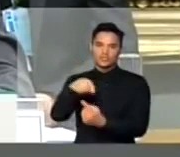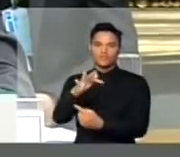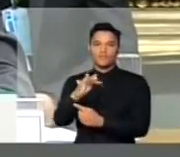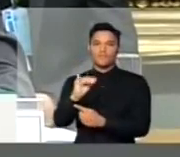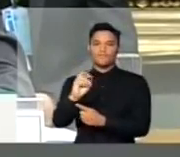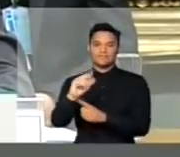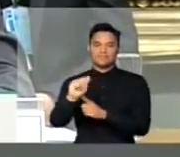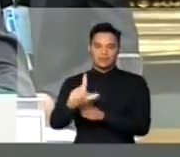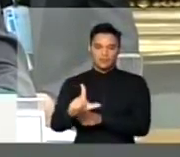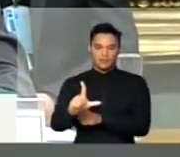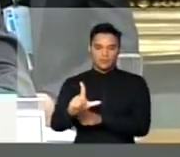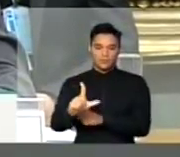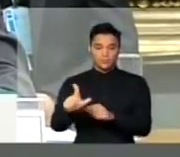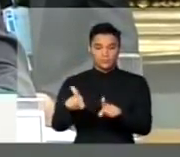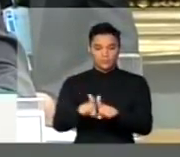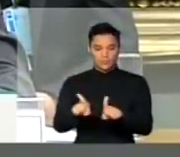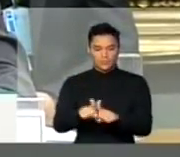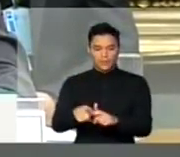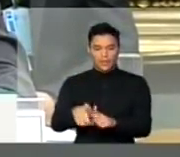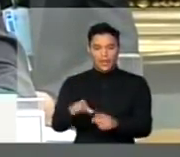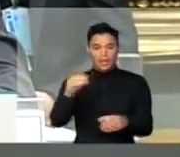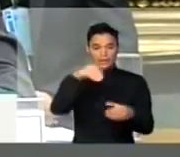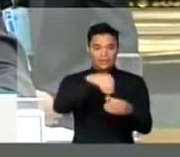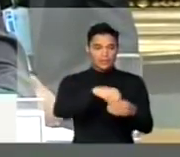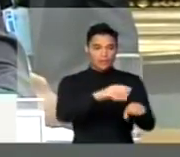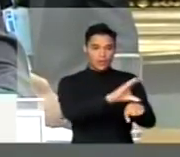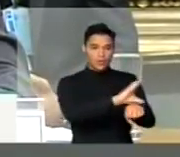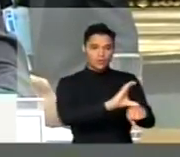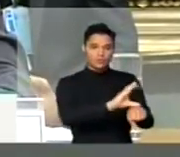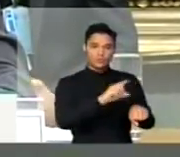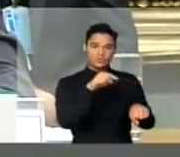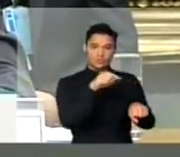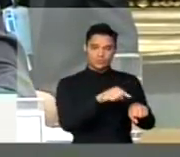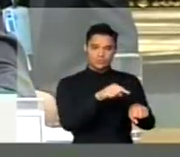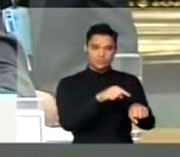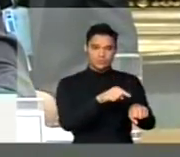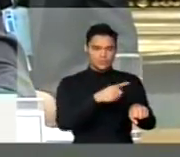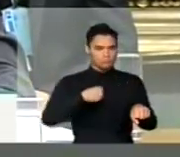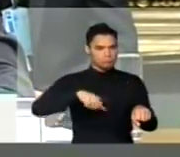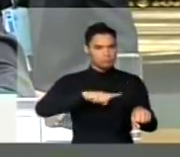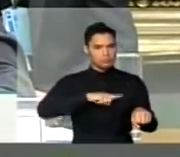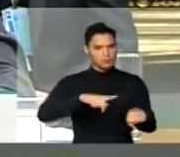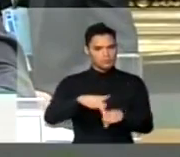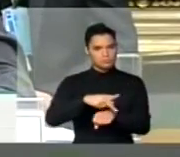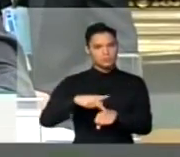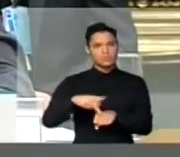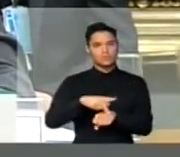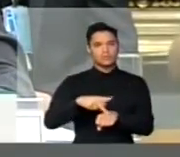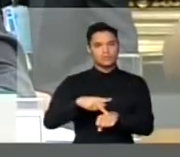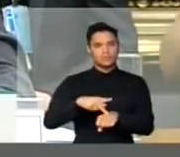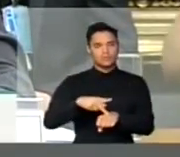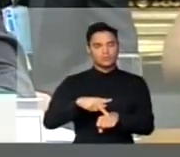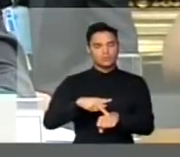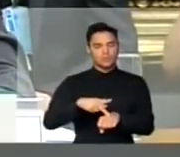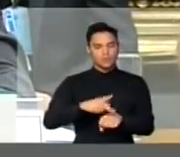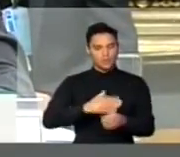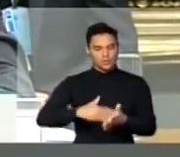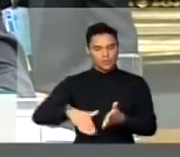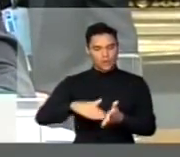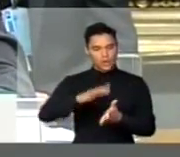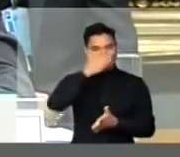Segundo, que por expressa determinação da Constituição da nossa República, todos